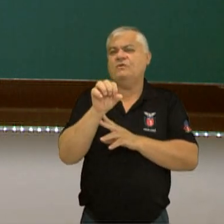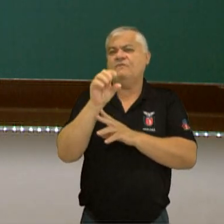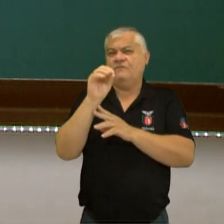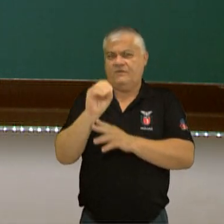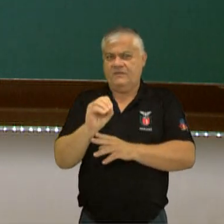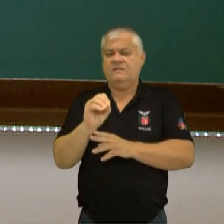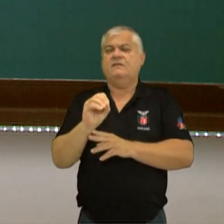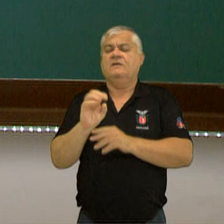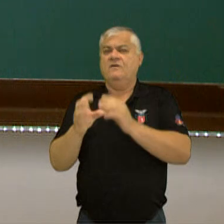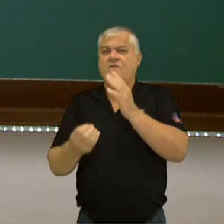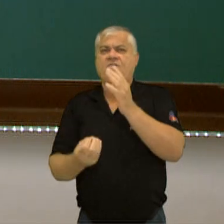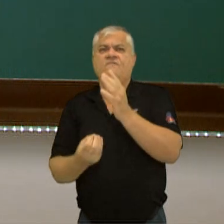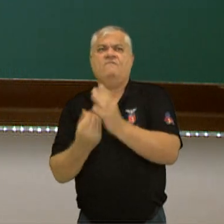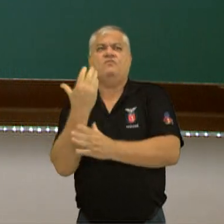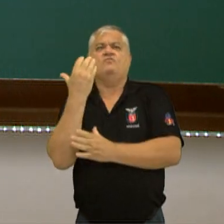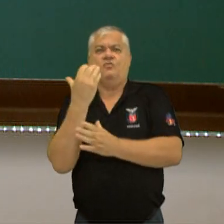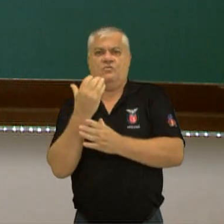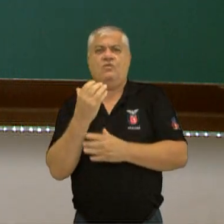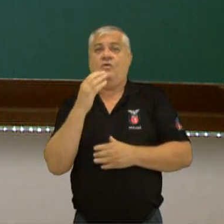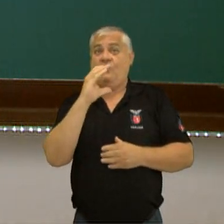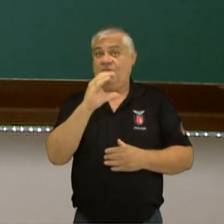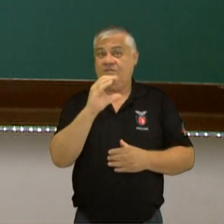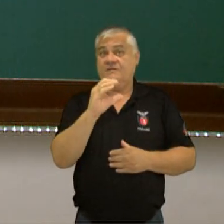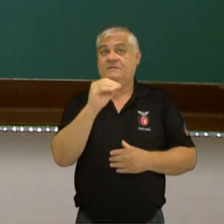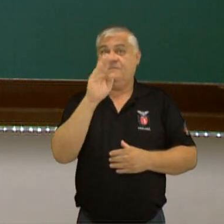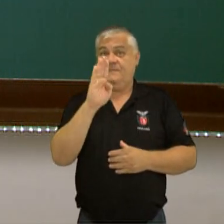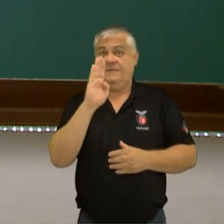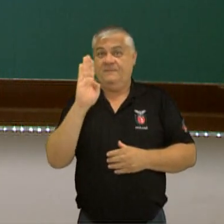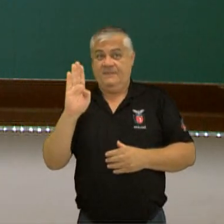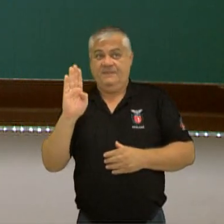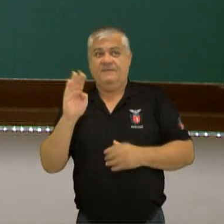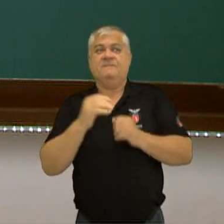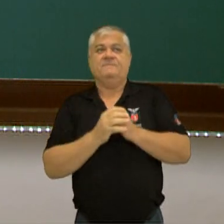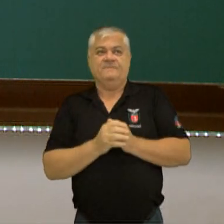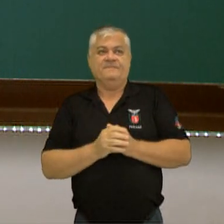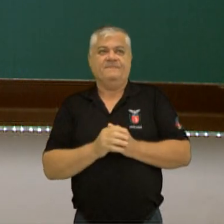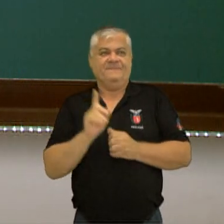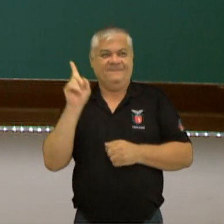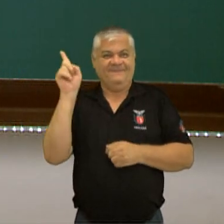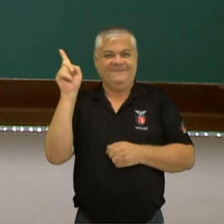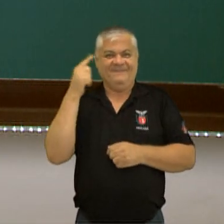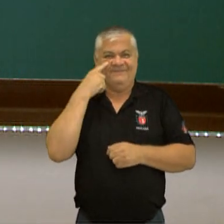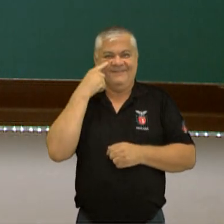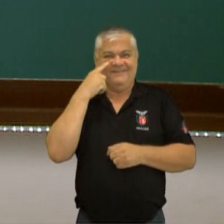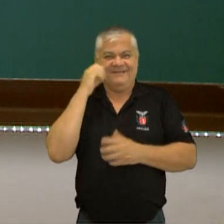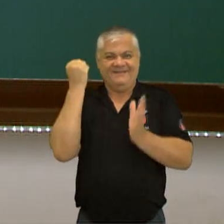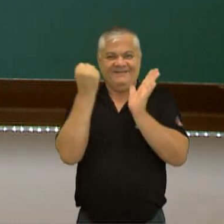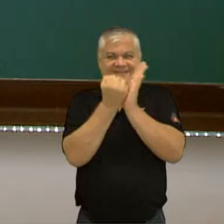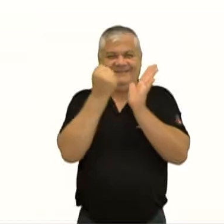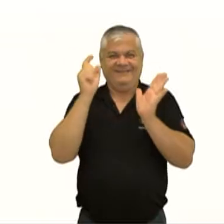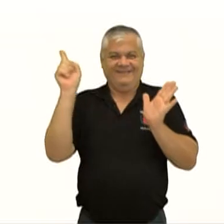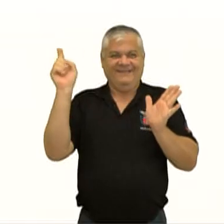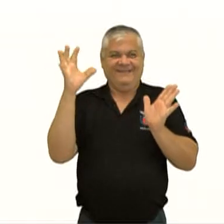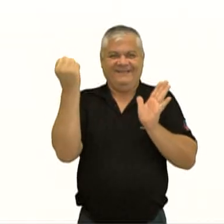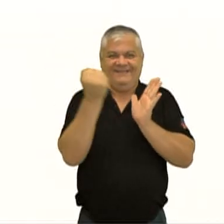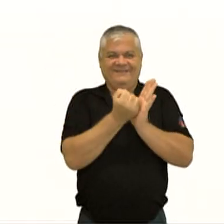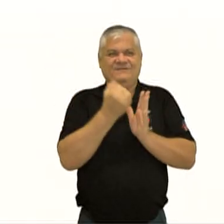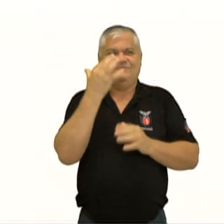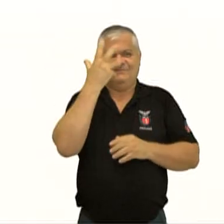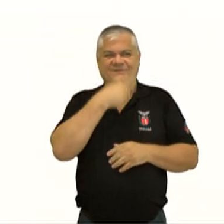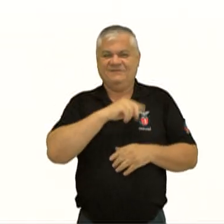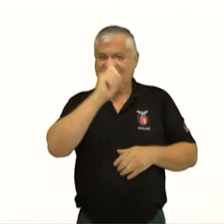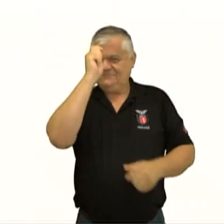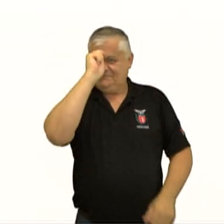a Confederação Brasileira de Beisebol e Softball, que é essa aqui é o emblema deles, né? Então, olha que bonitinho, um jogador